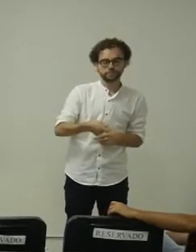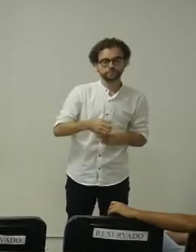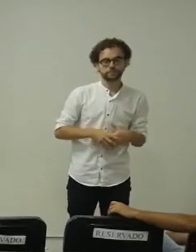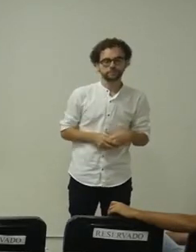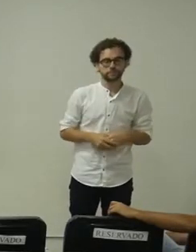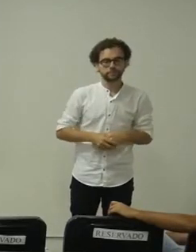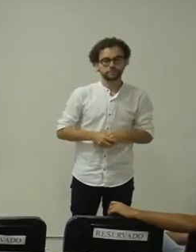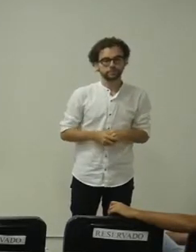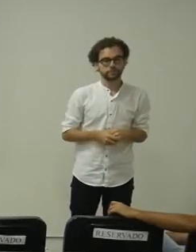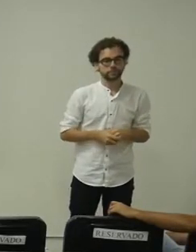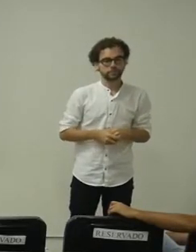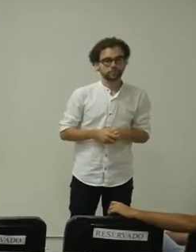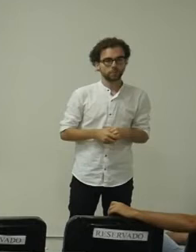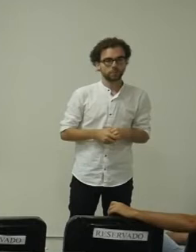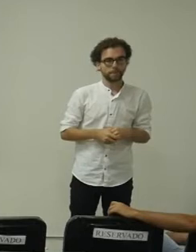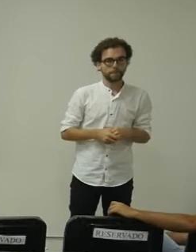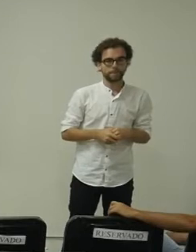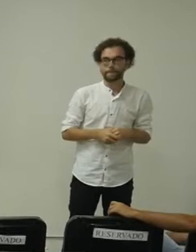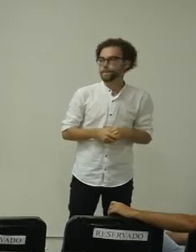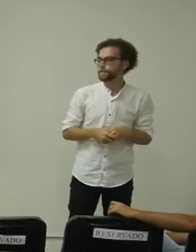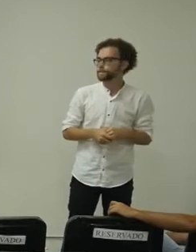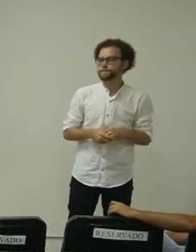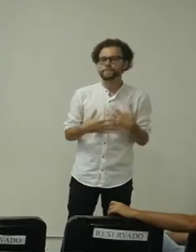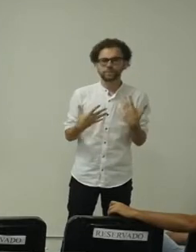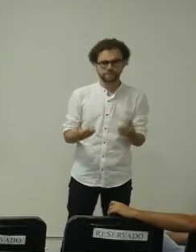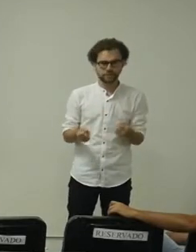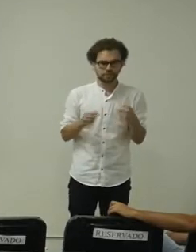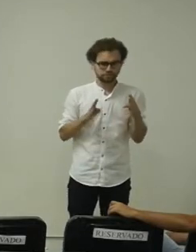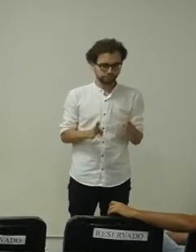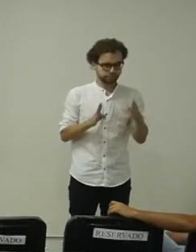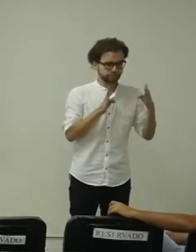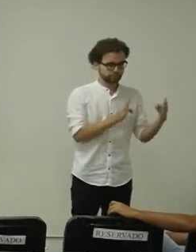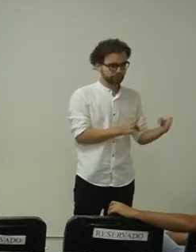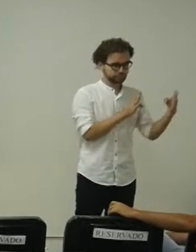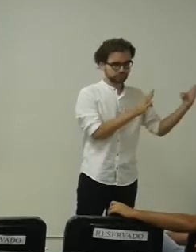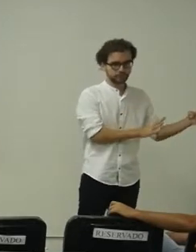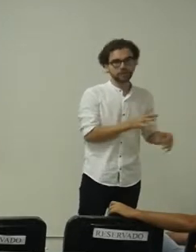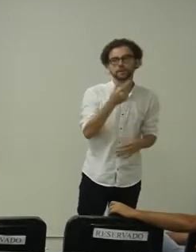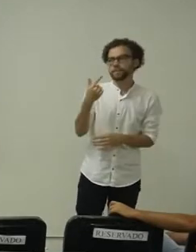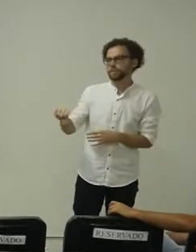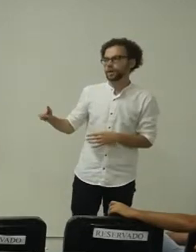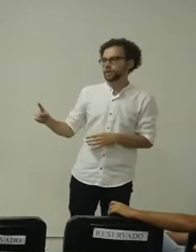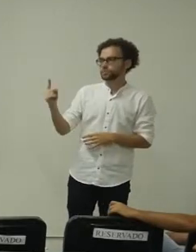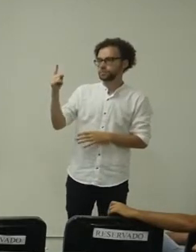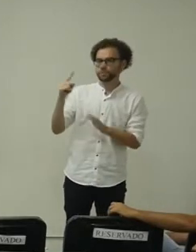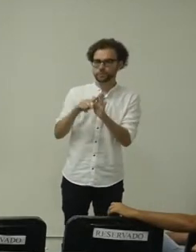Márcia. Vamos seguir nesse bloco e depois a gente faz mais um.